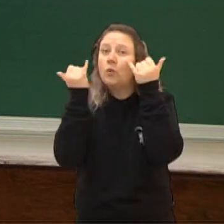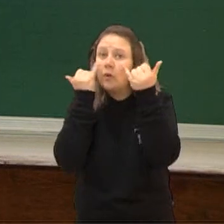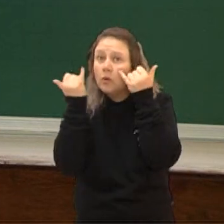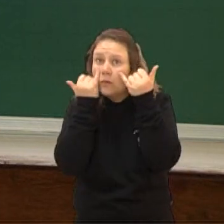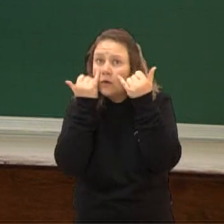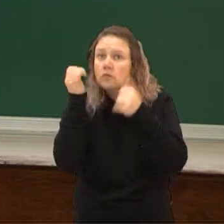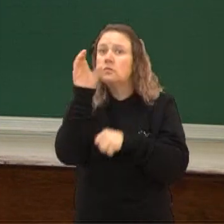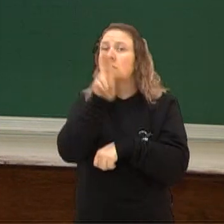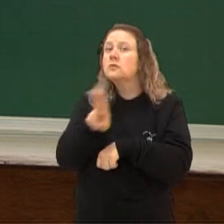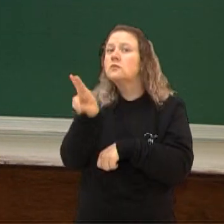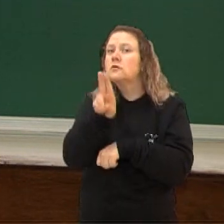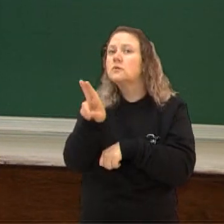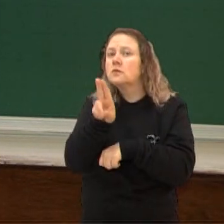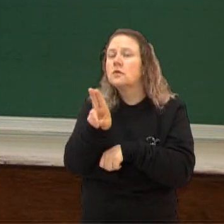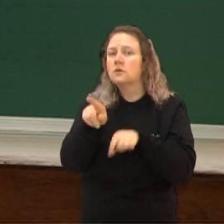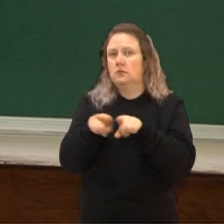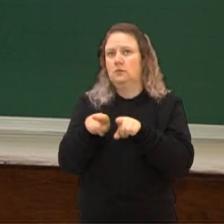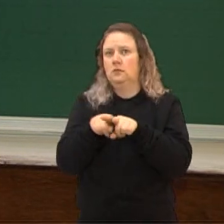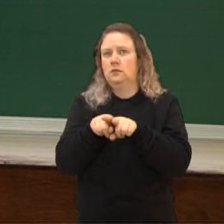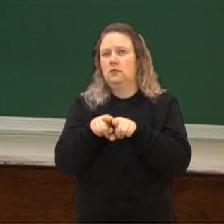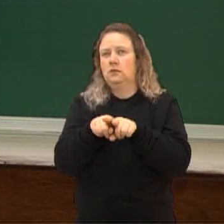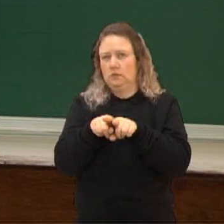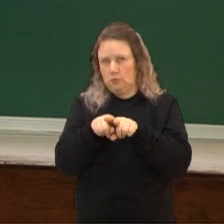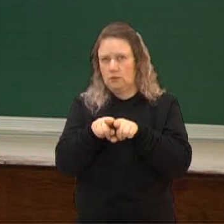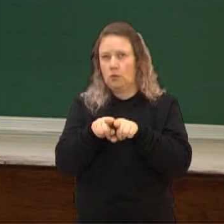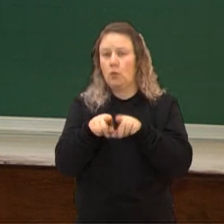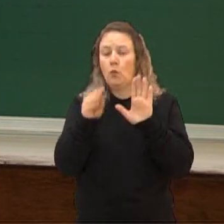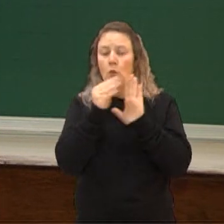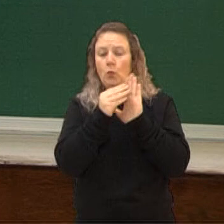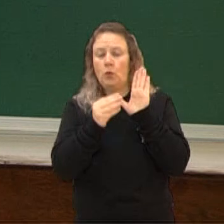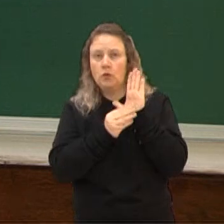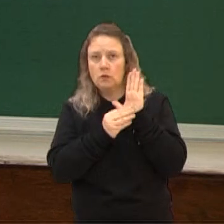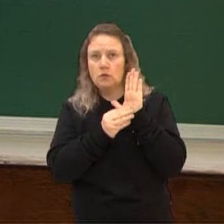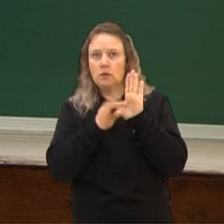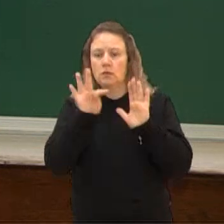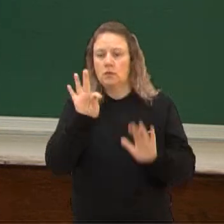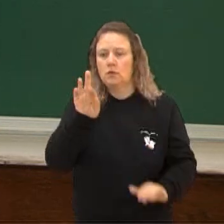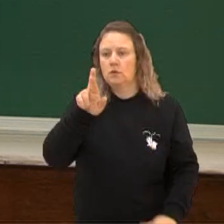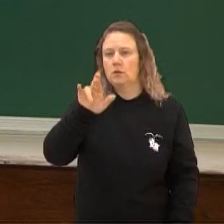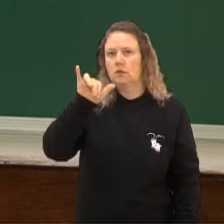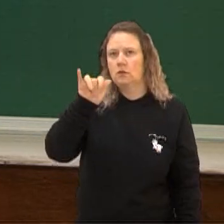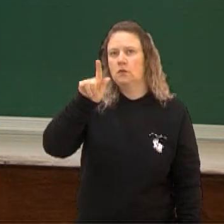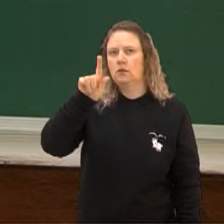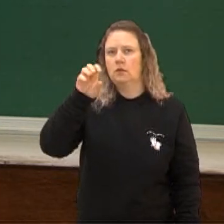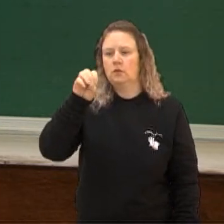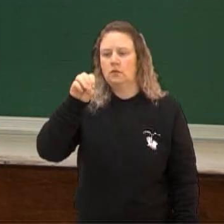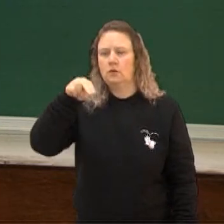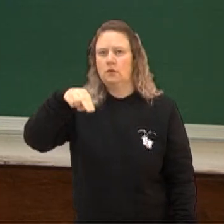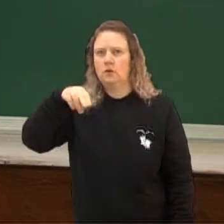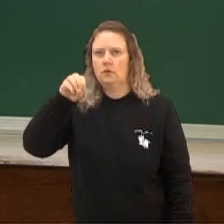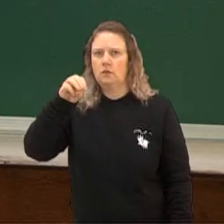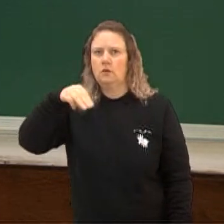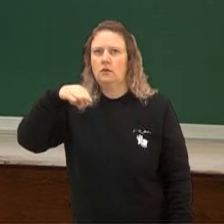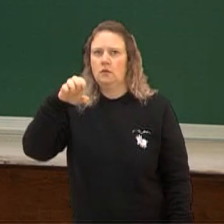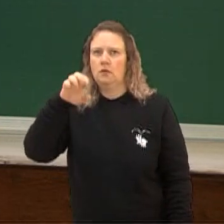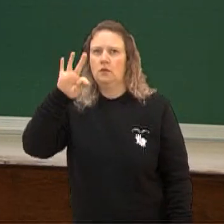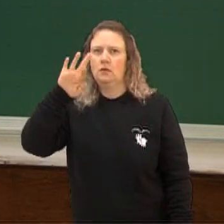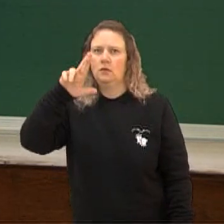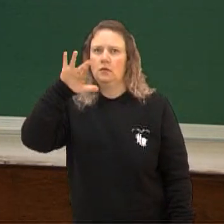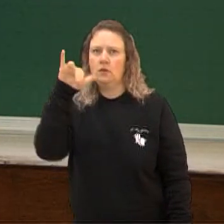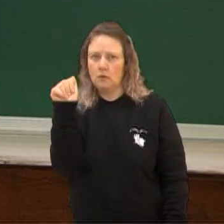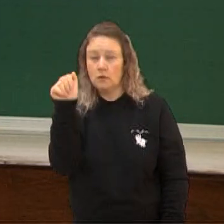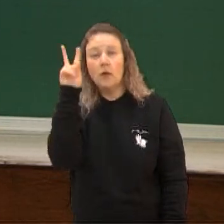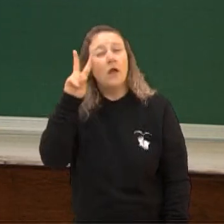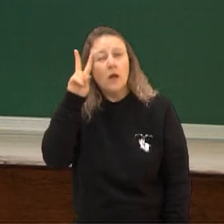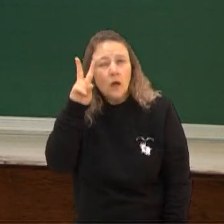pouco de conceito de trigonometria. Lembra lá? Né? Seno é igual a cateto oposto sobre hipotenusa, cosseno igual. Lembram disso?